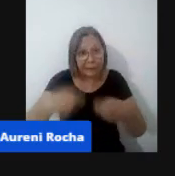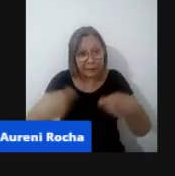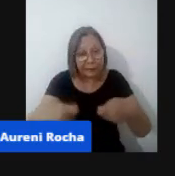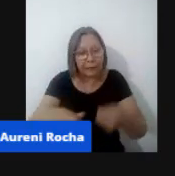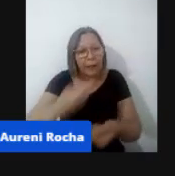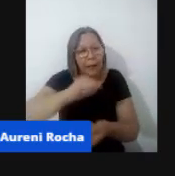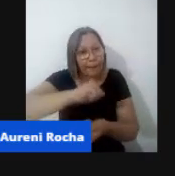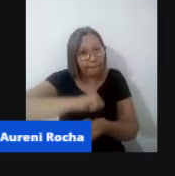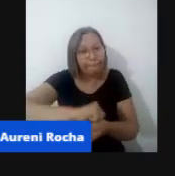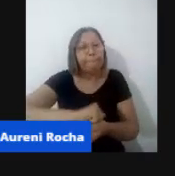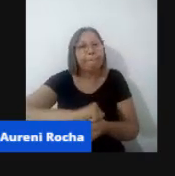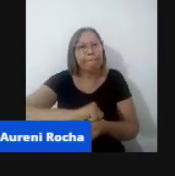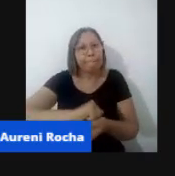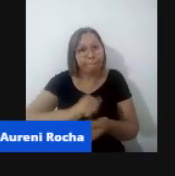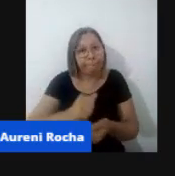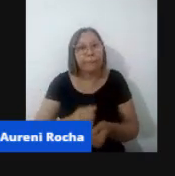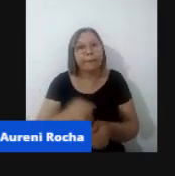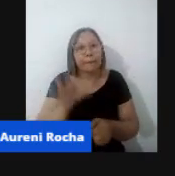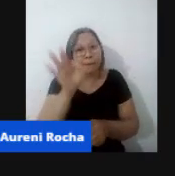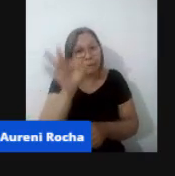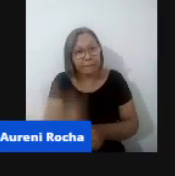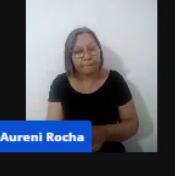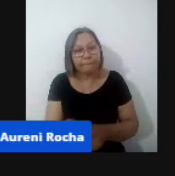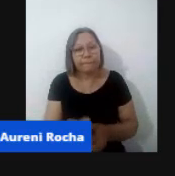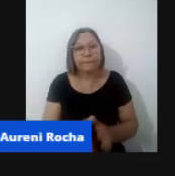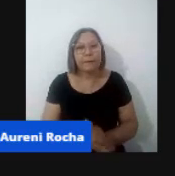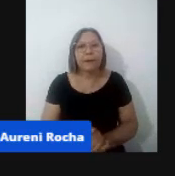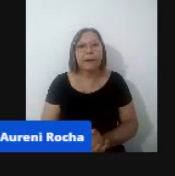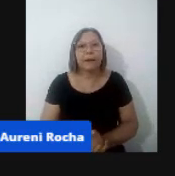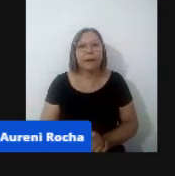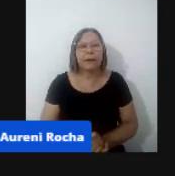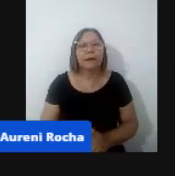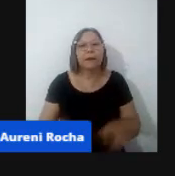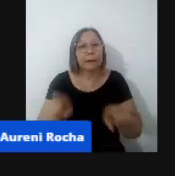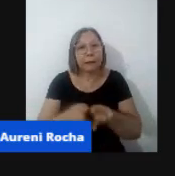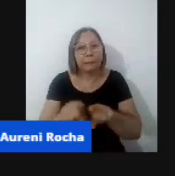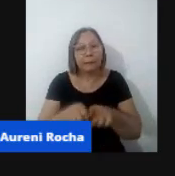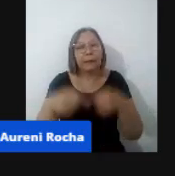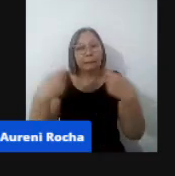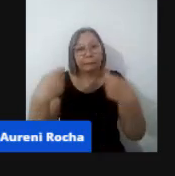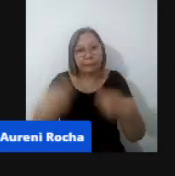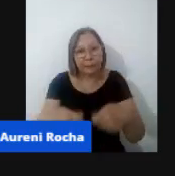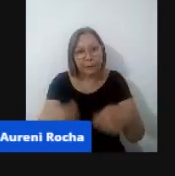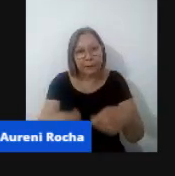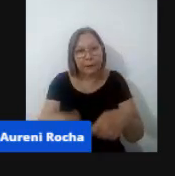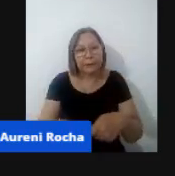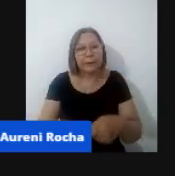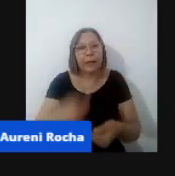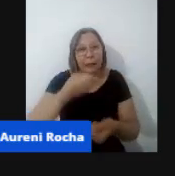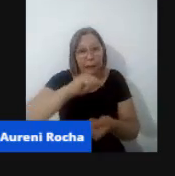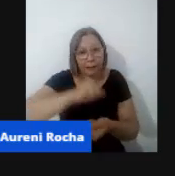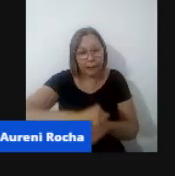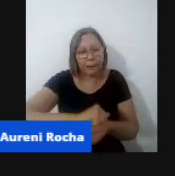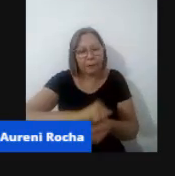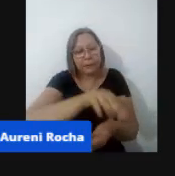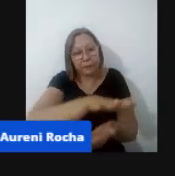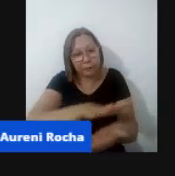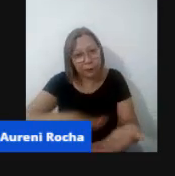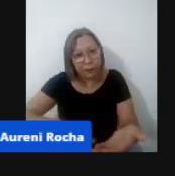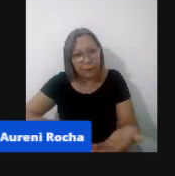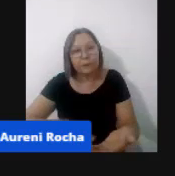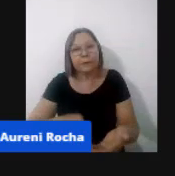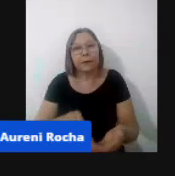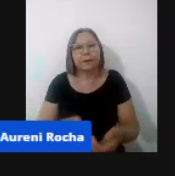Baseado nisso, a gente também precisa lembrar que a adequação de atividade de um aluno